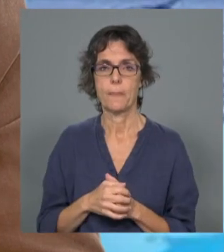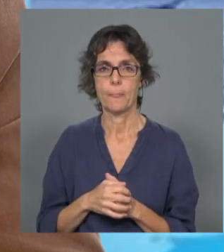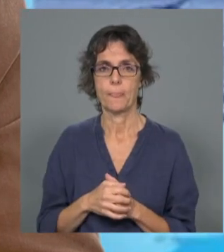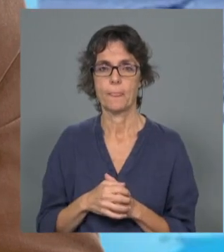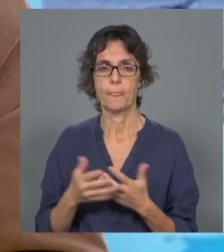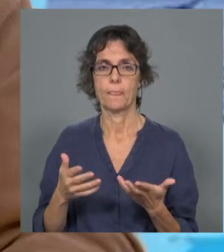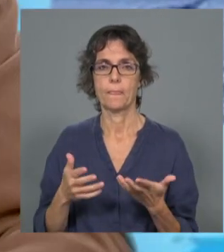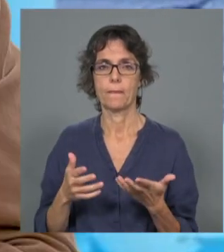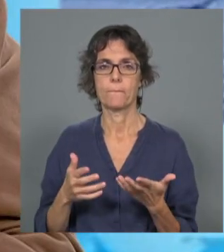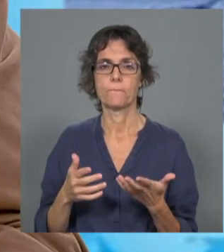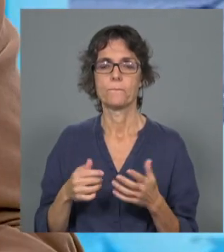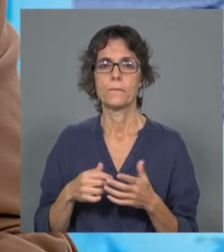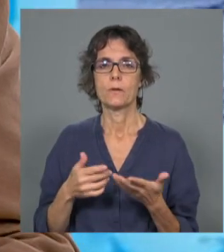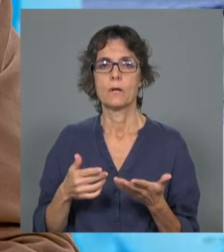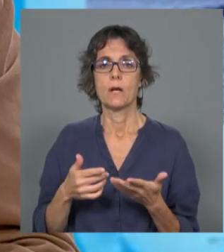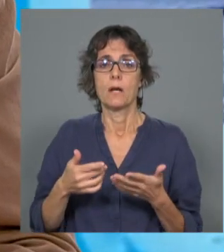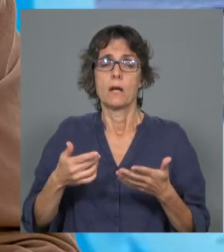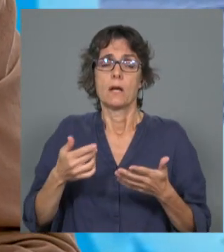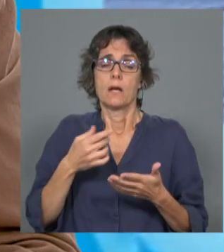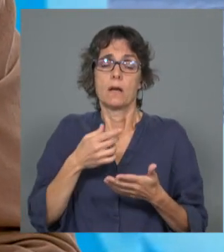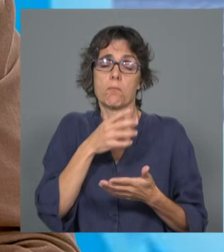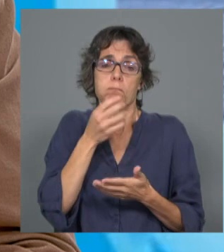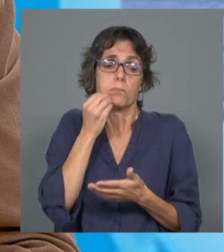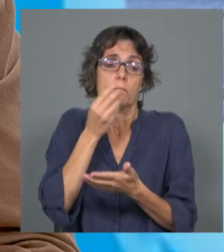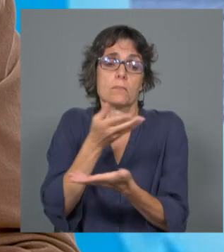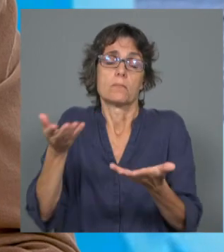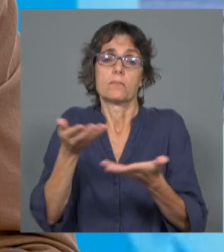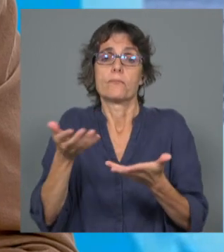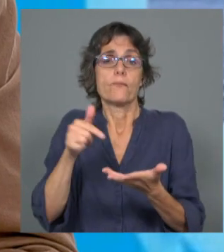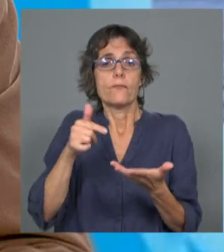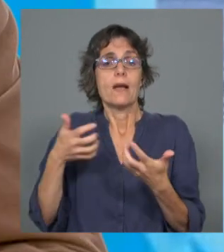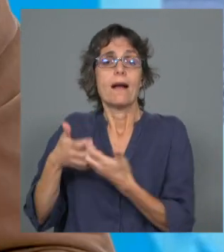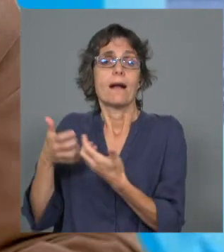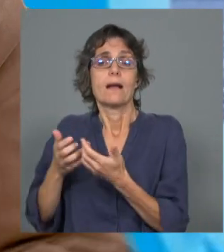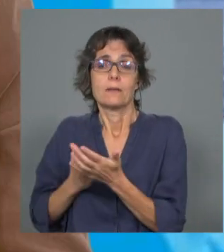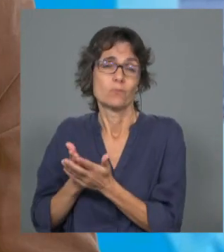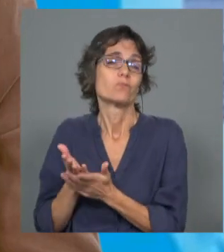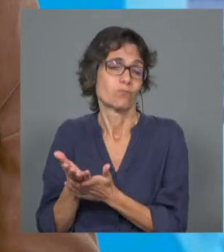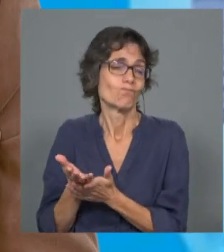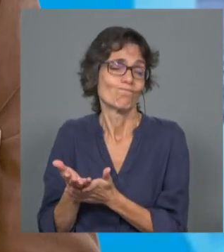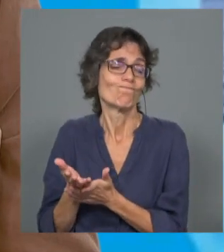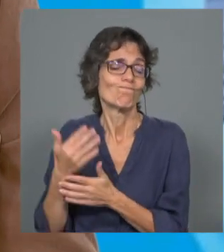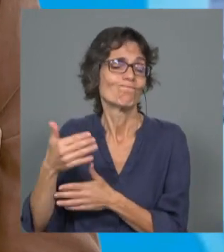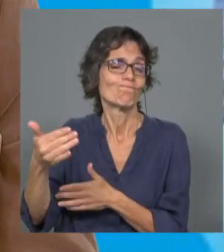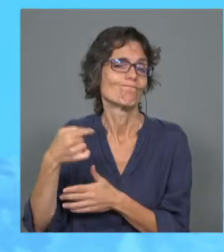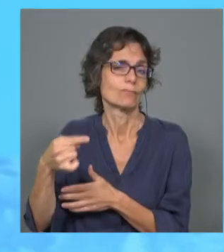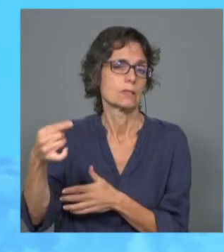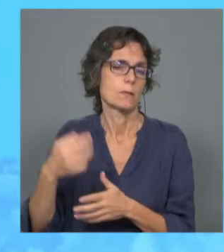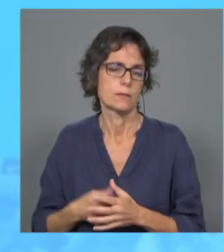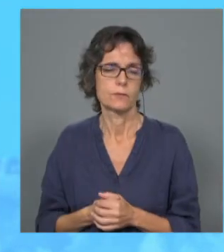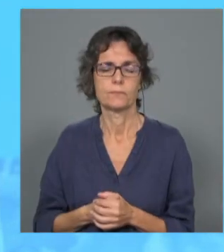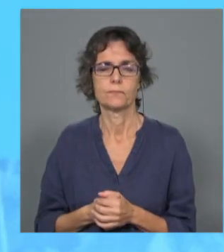estes referendos de paródia. Portanto, a guerra vai continuar muito forte nos próximos dias e semanas. Para a União